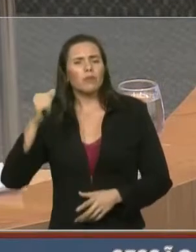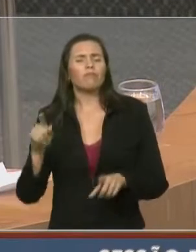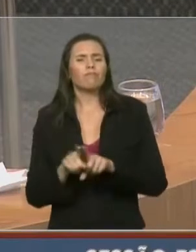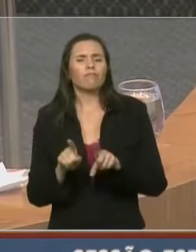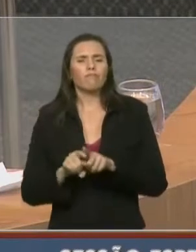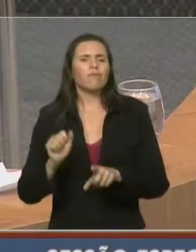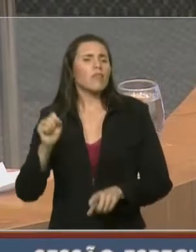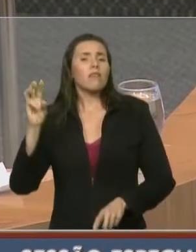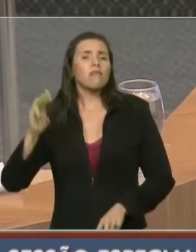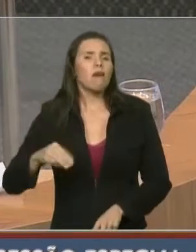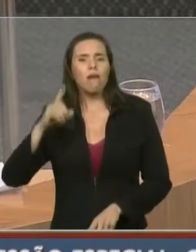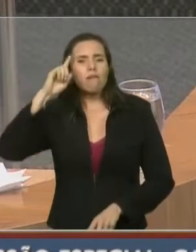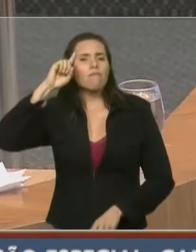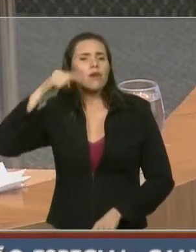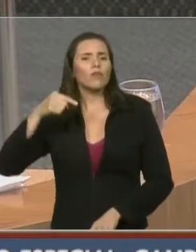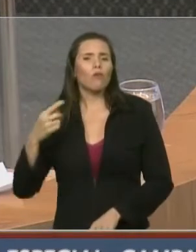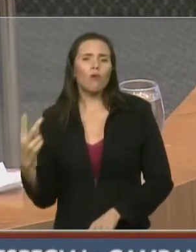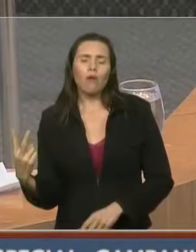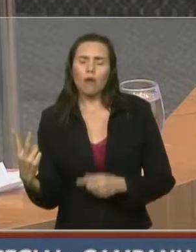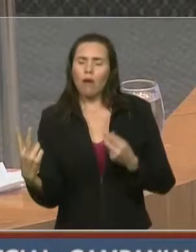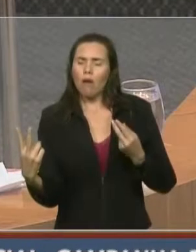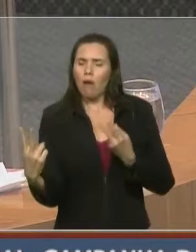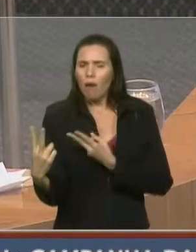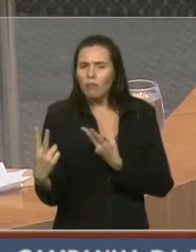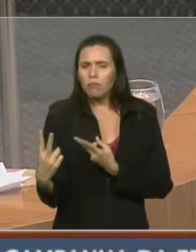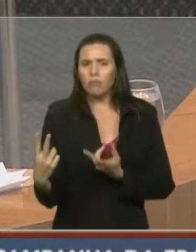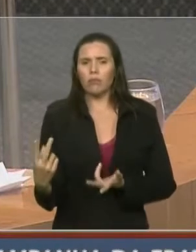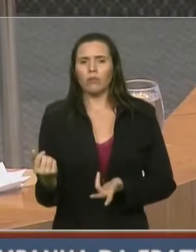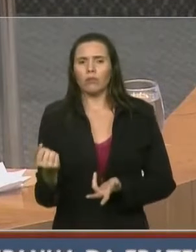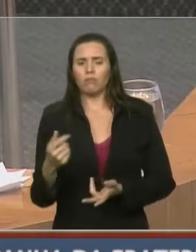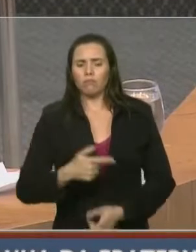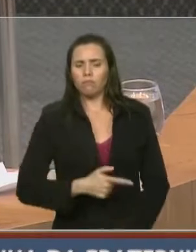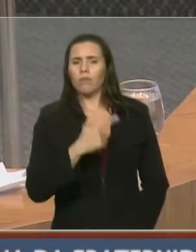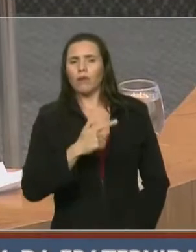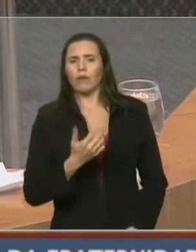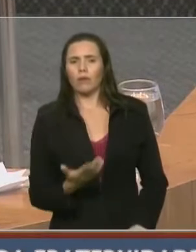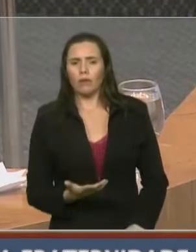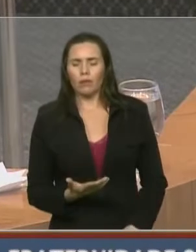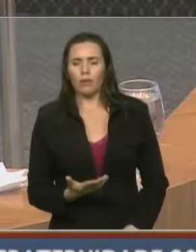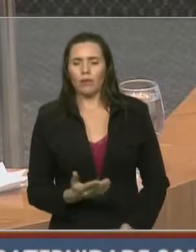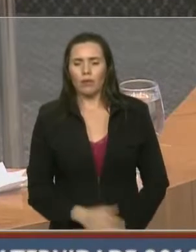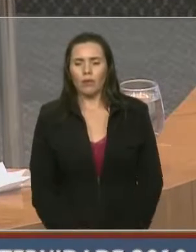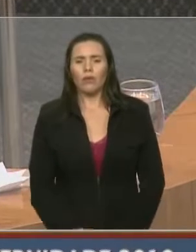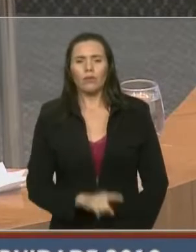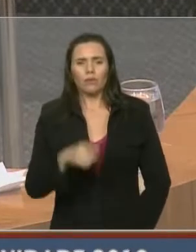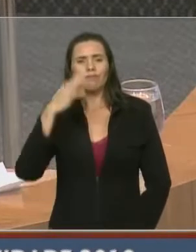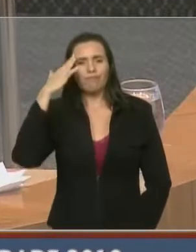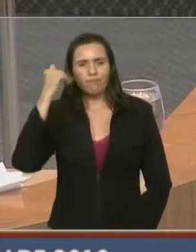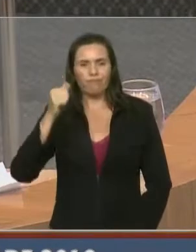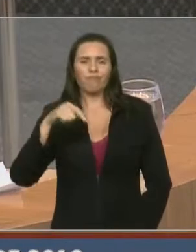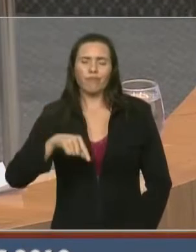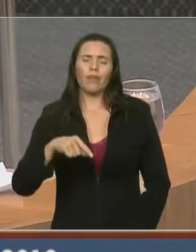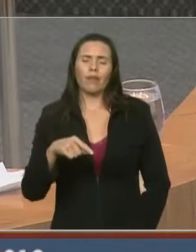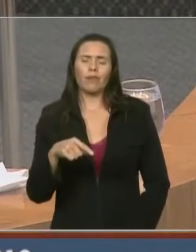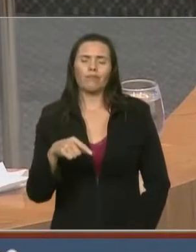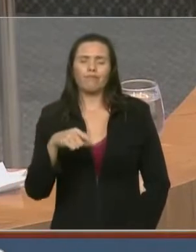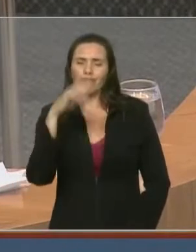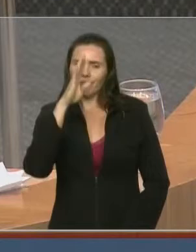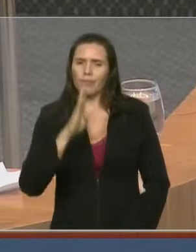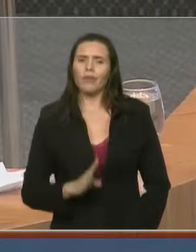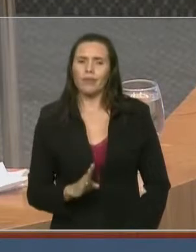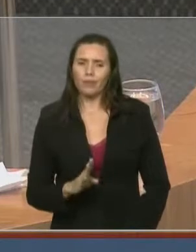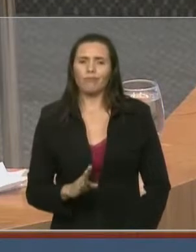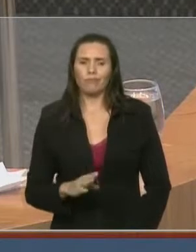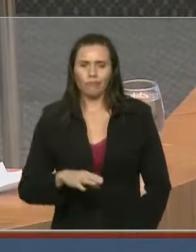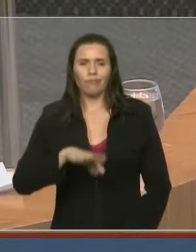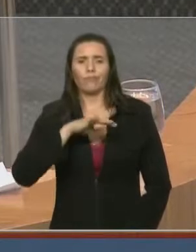negativa internacionalmente à imagem do Brasil. Portanto, essas reações violentas,